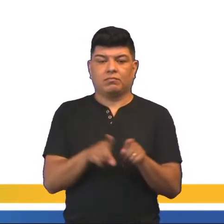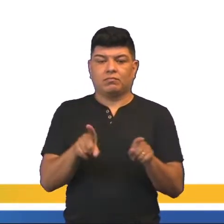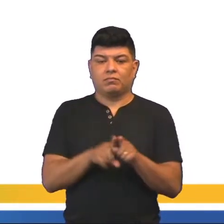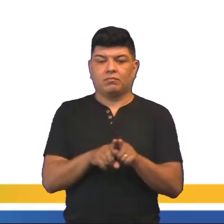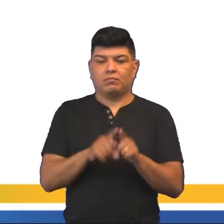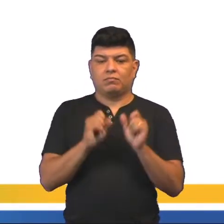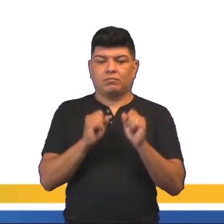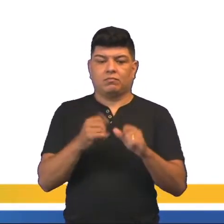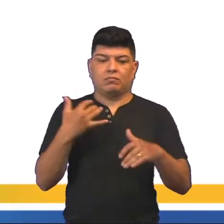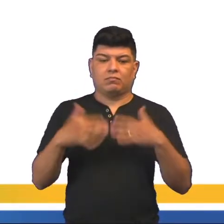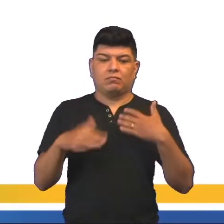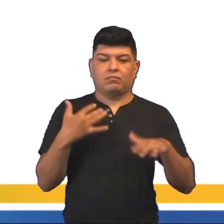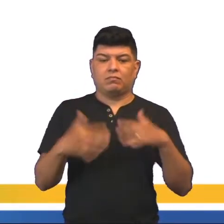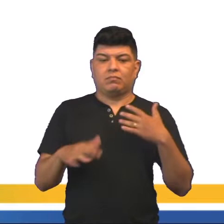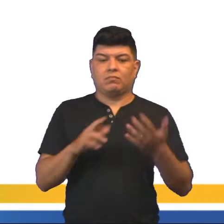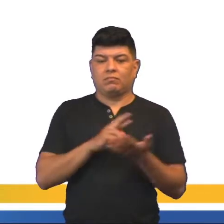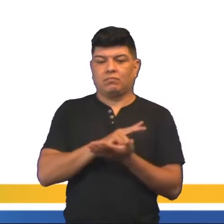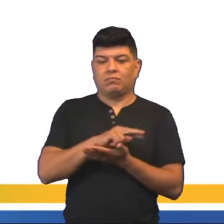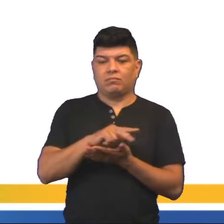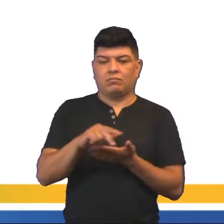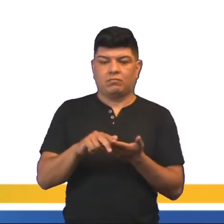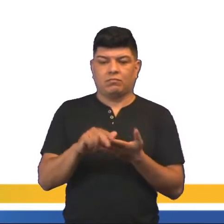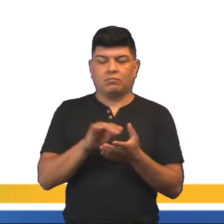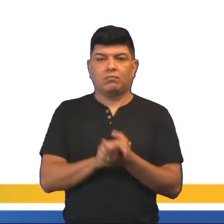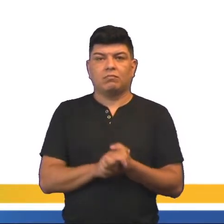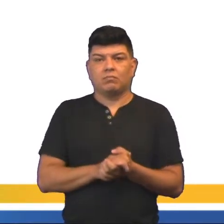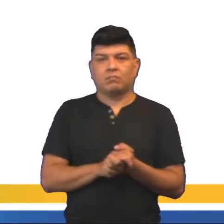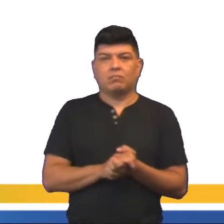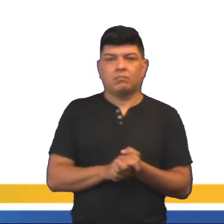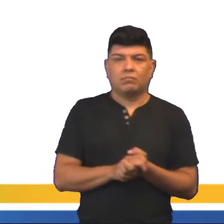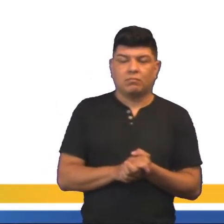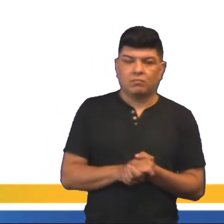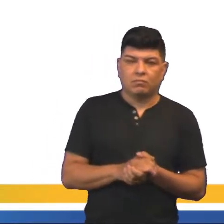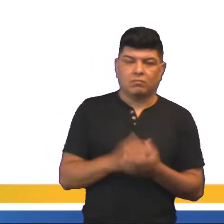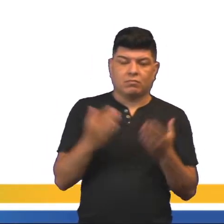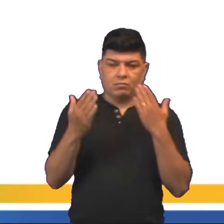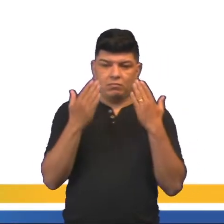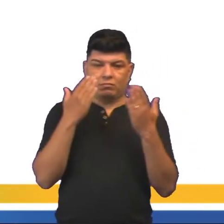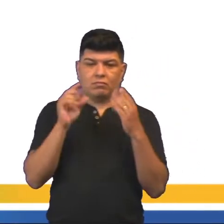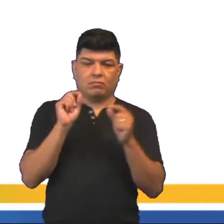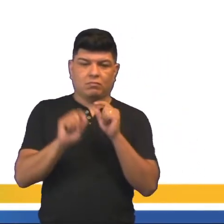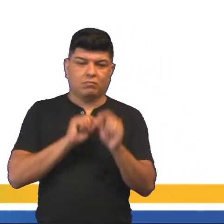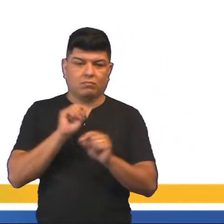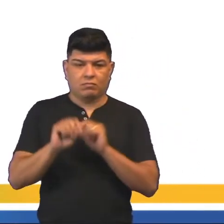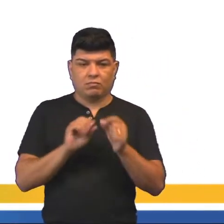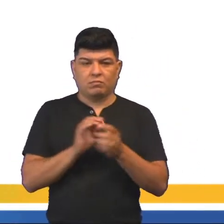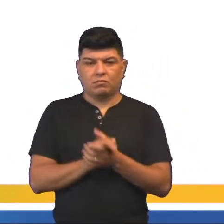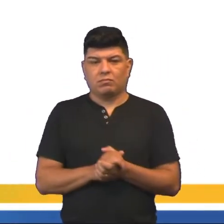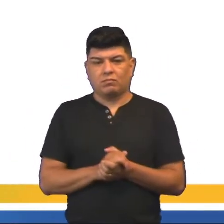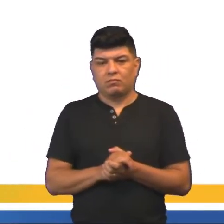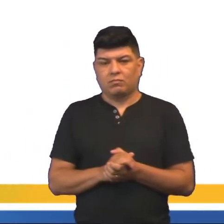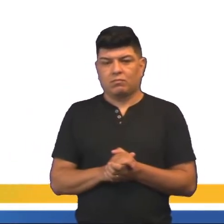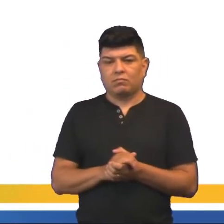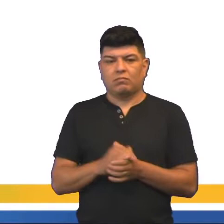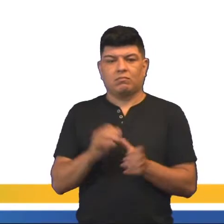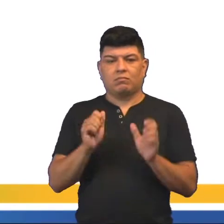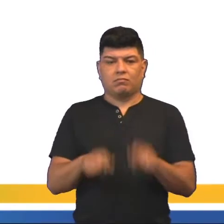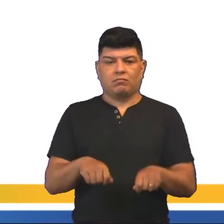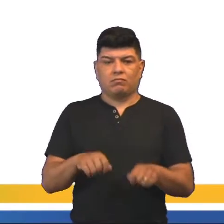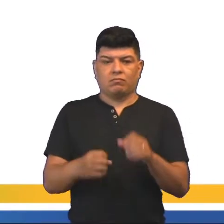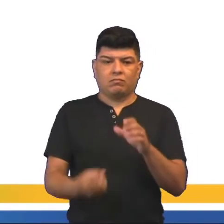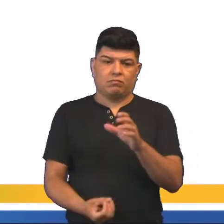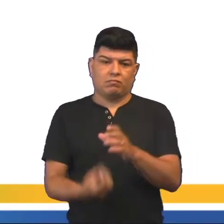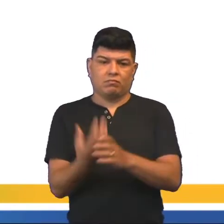pode estar se manifestando de diferentes formas. E ela vai estar relacionada com o quê? Vai estar relacionada aí com a capacidade